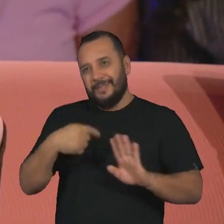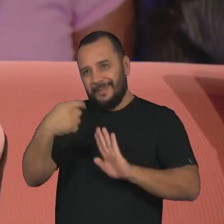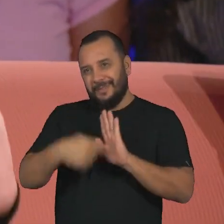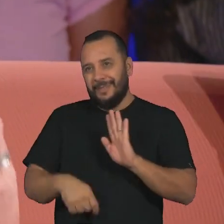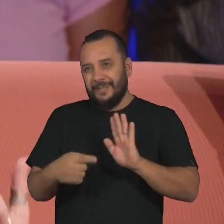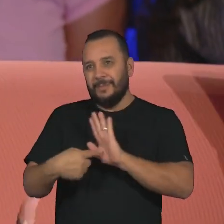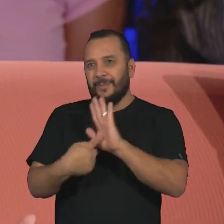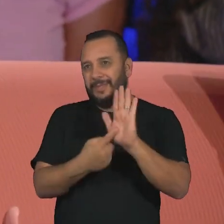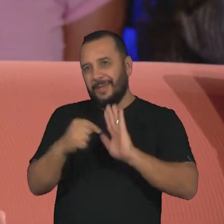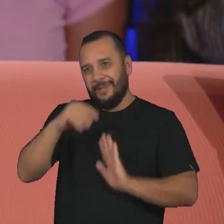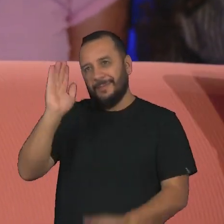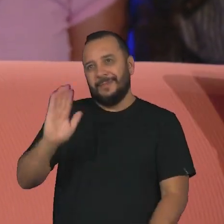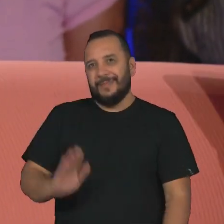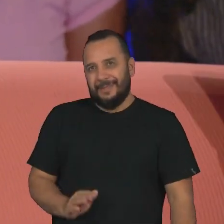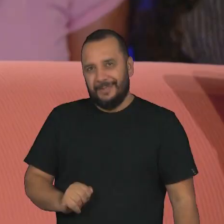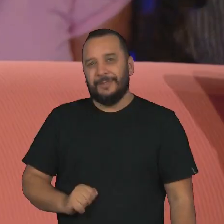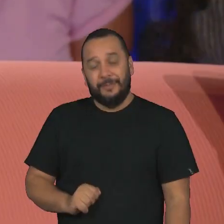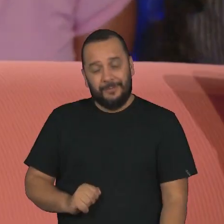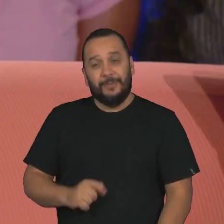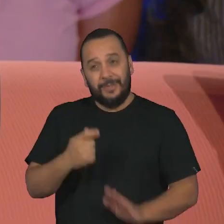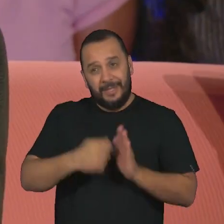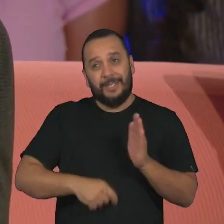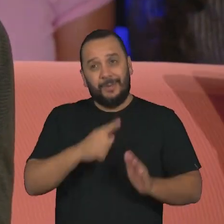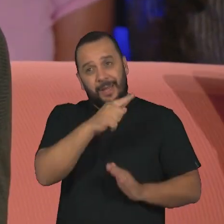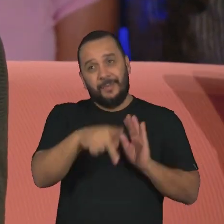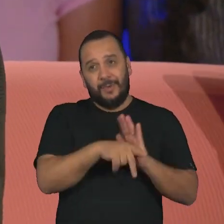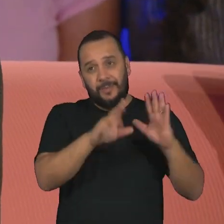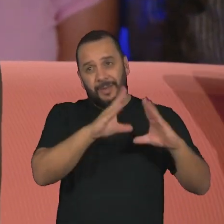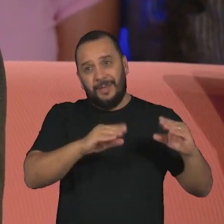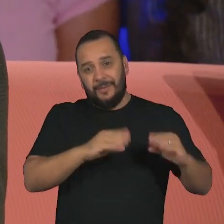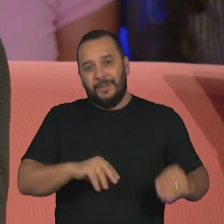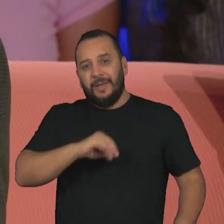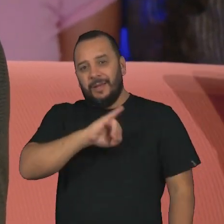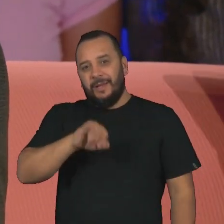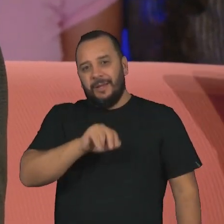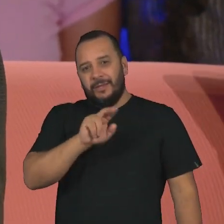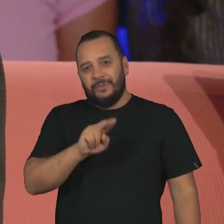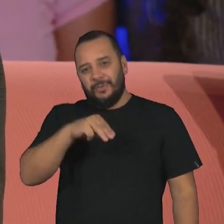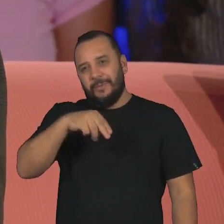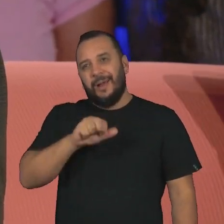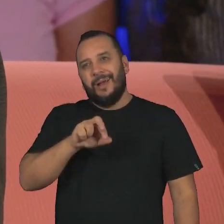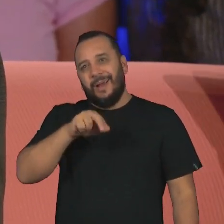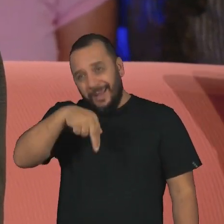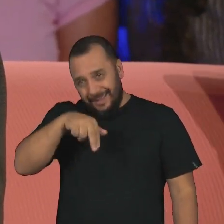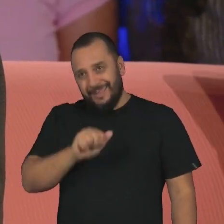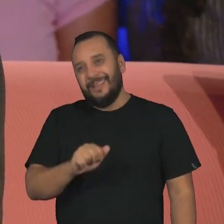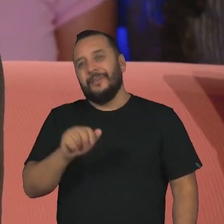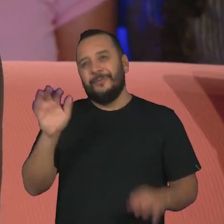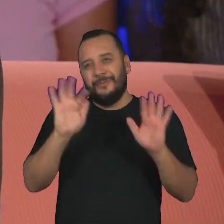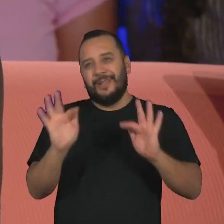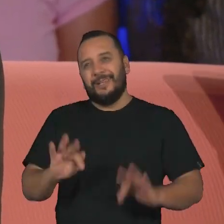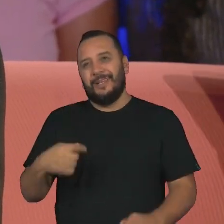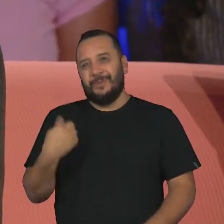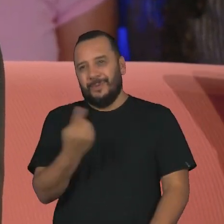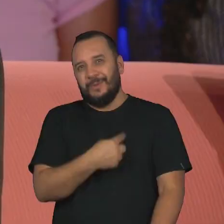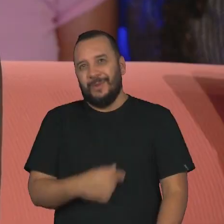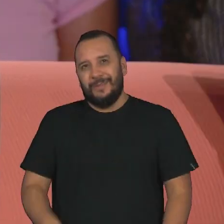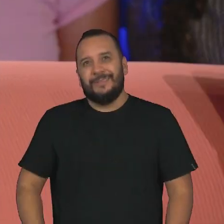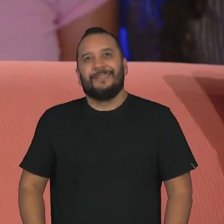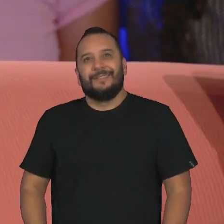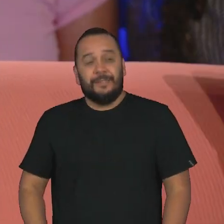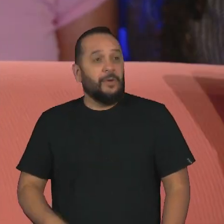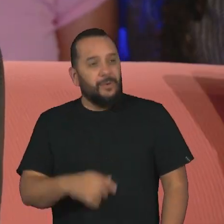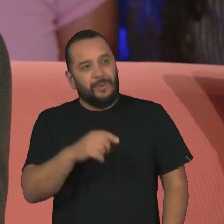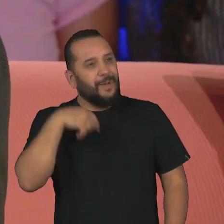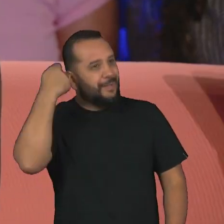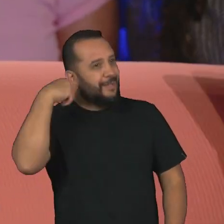texto aqui no Brasil, sabe? Ela está muito contente com o que está Com uma acontecendo. atriz incrível dessa. Assim,